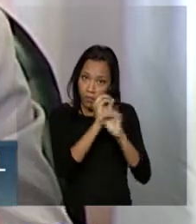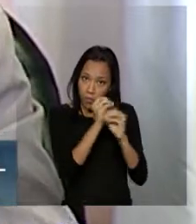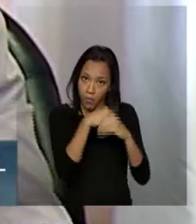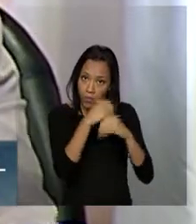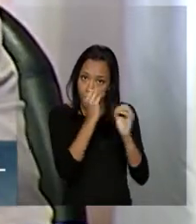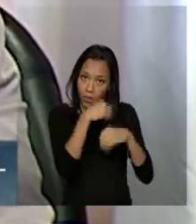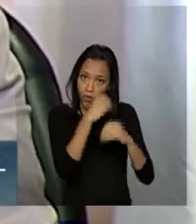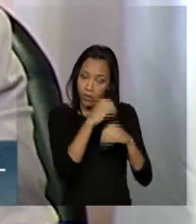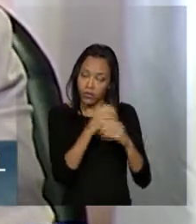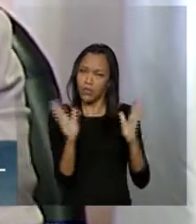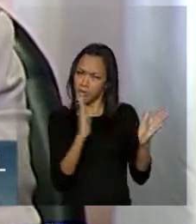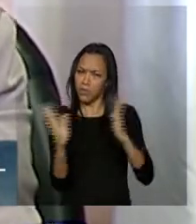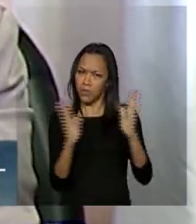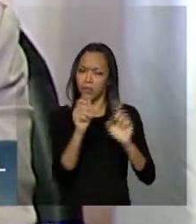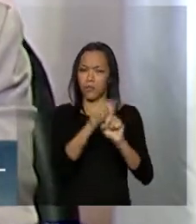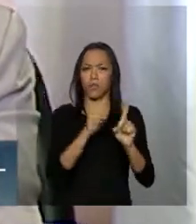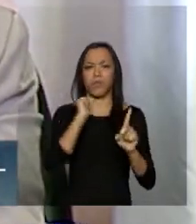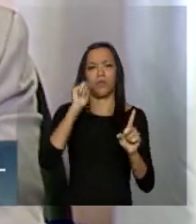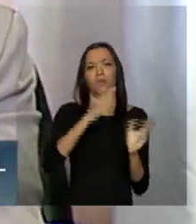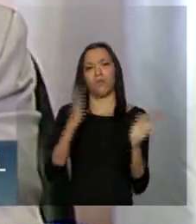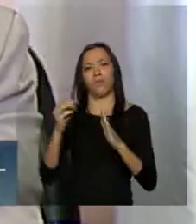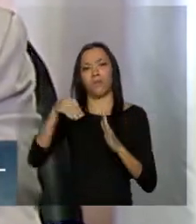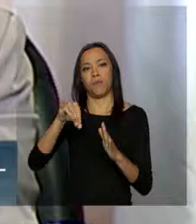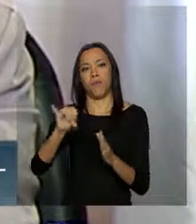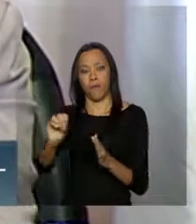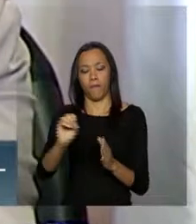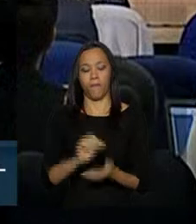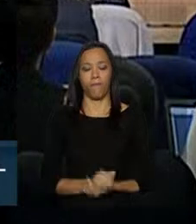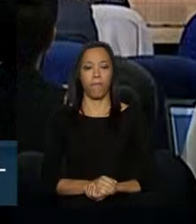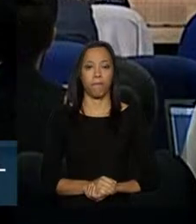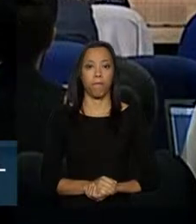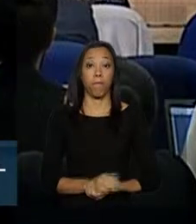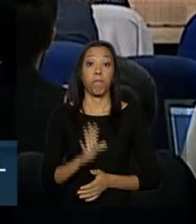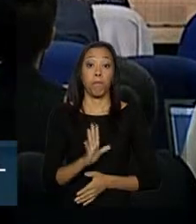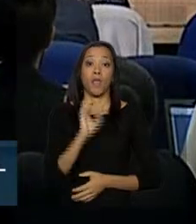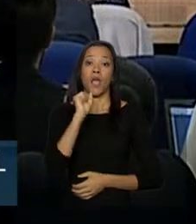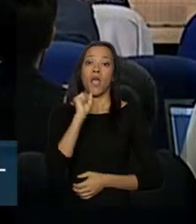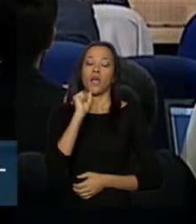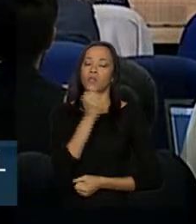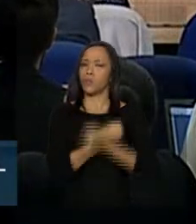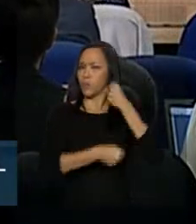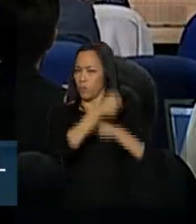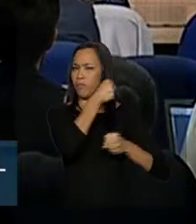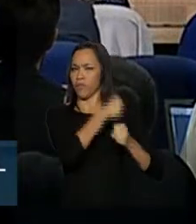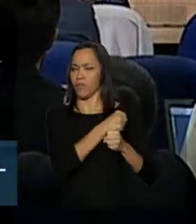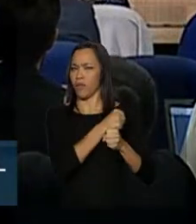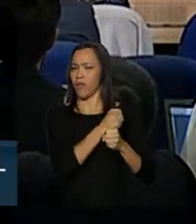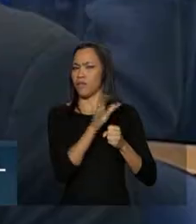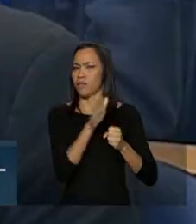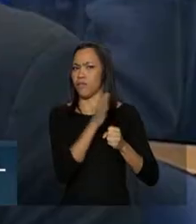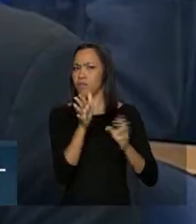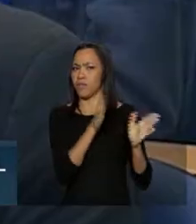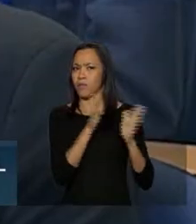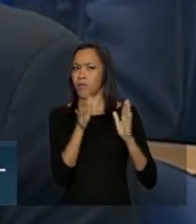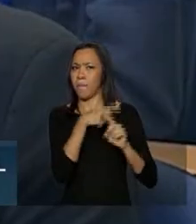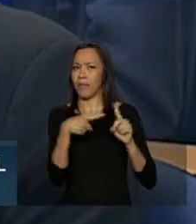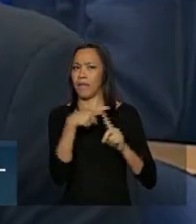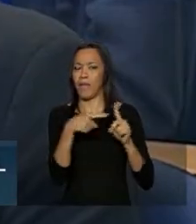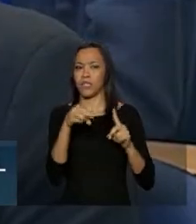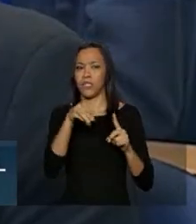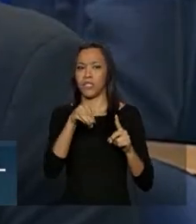período, abril e maio. No ano passado, dentro do prazo, se eu estou certo, foi mais ou menos metade da meta que foi